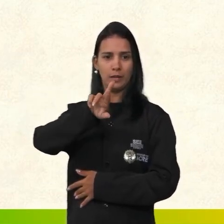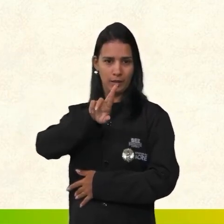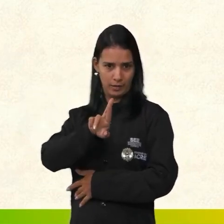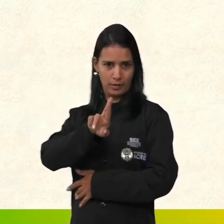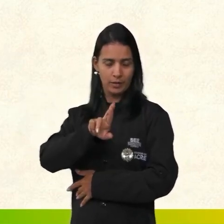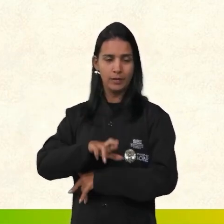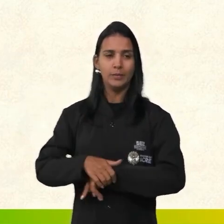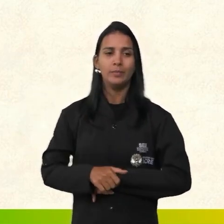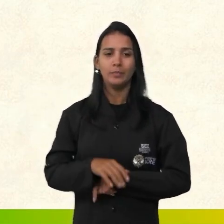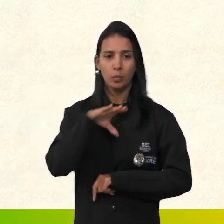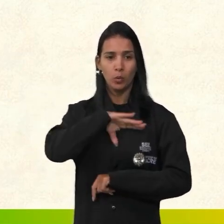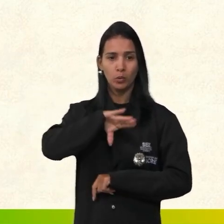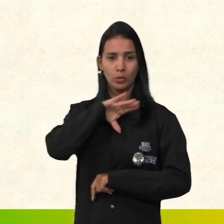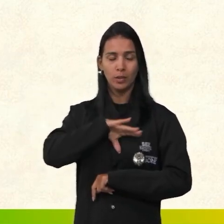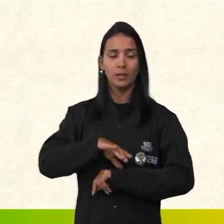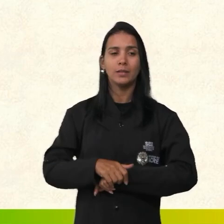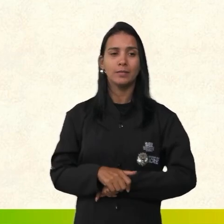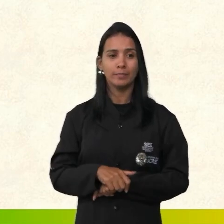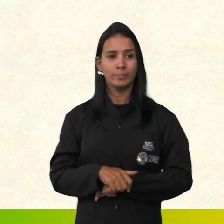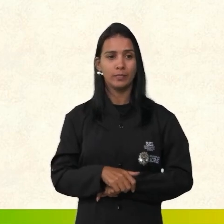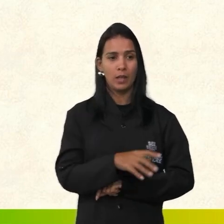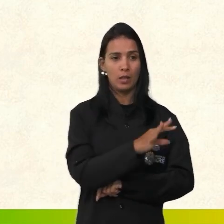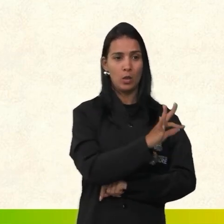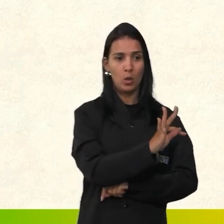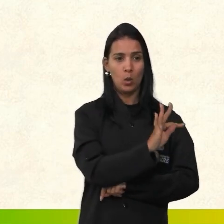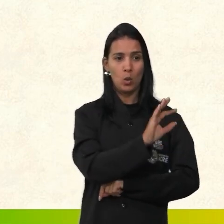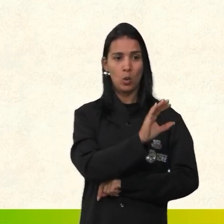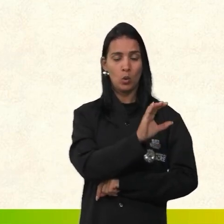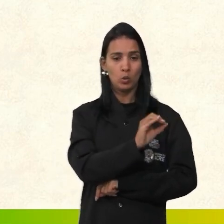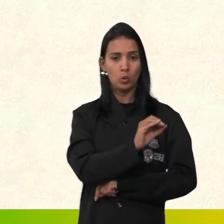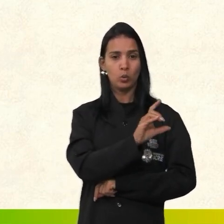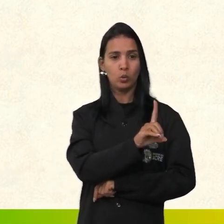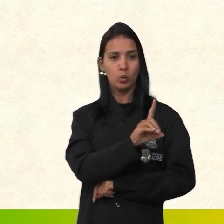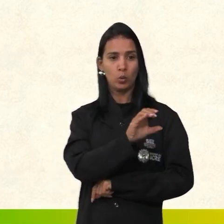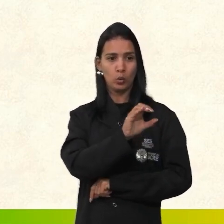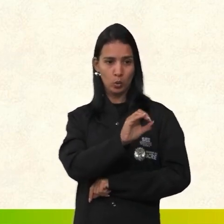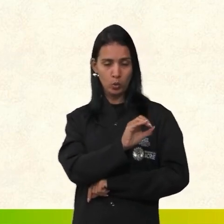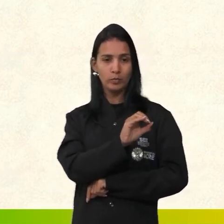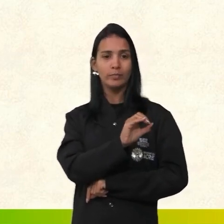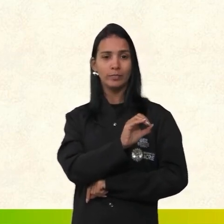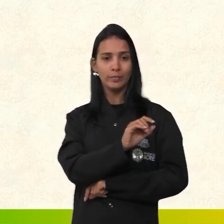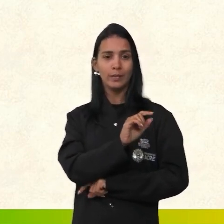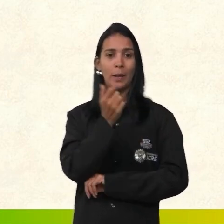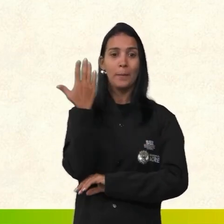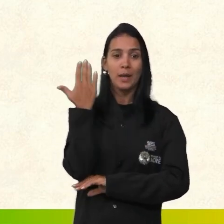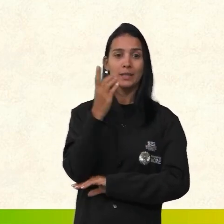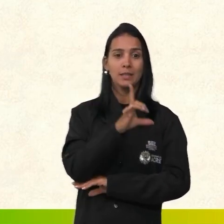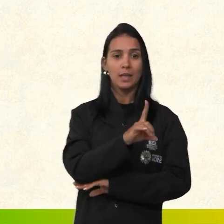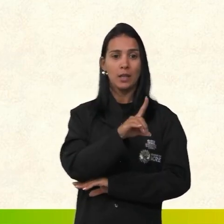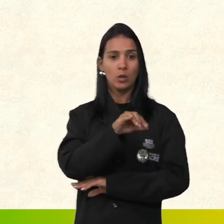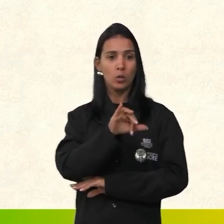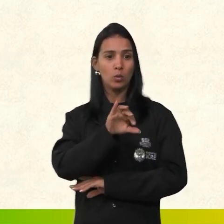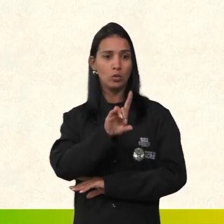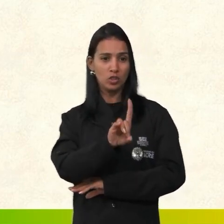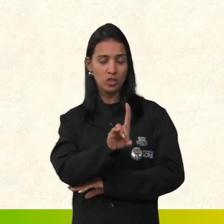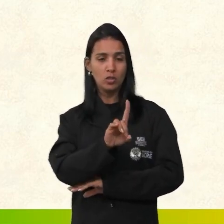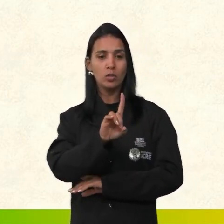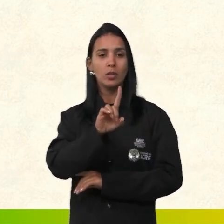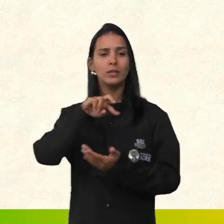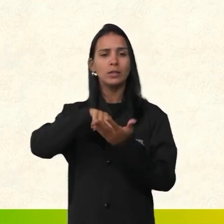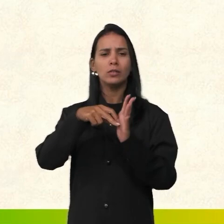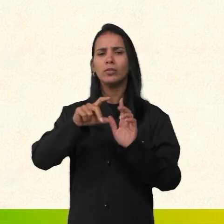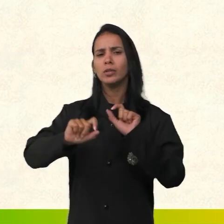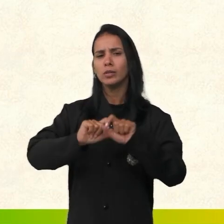To do, nós temos aqui o passado did, e no caso a tradução é fazer.